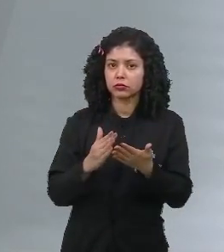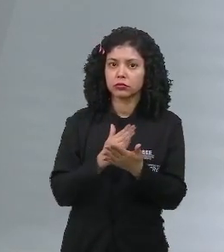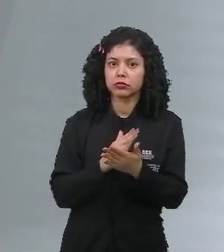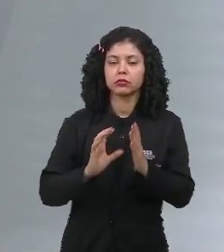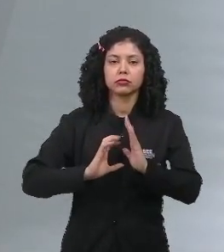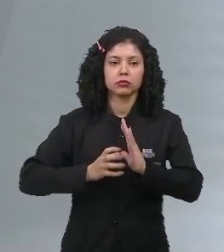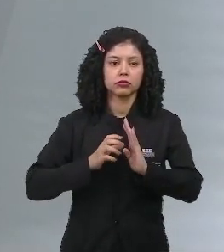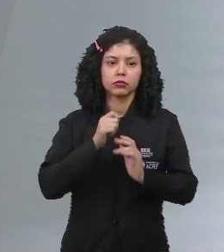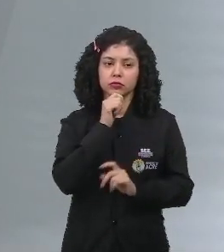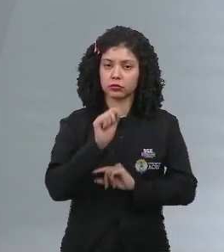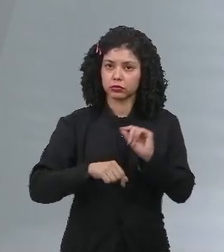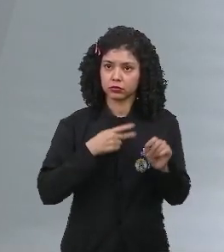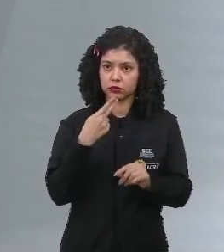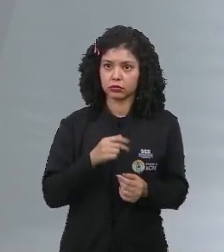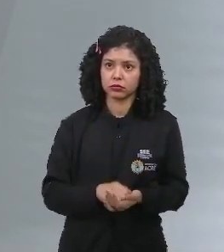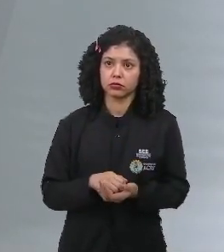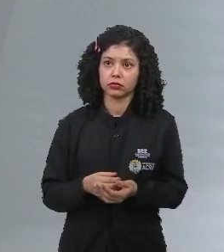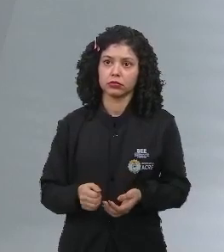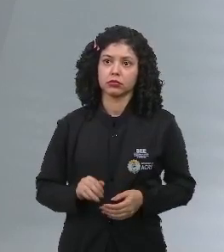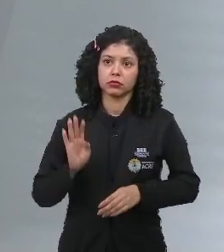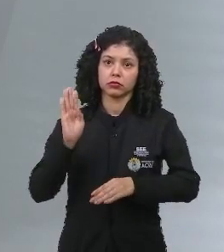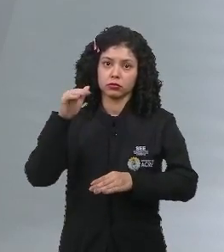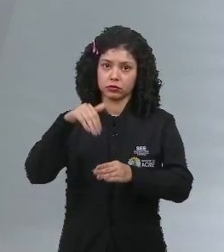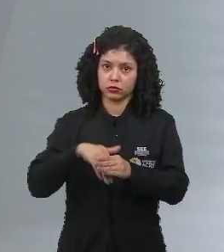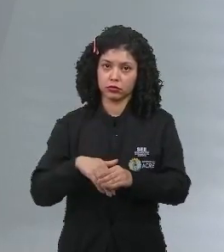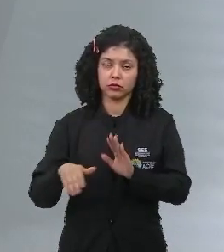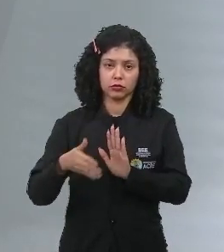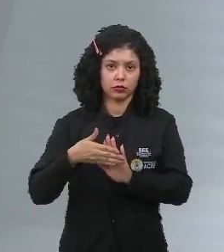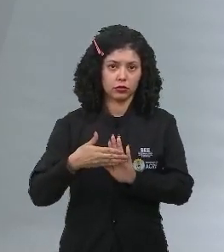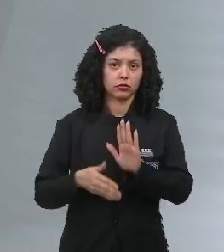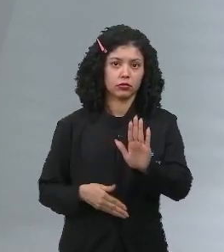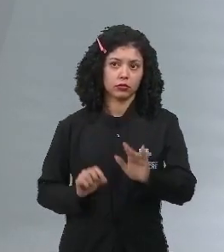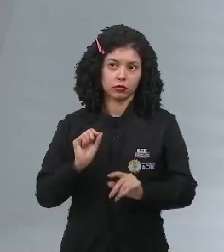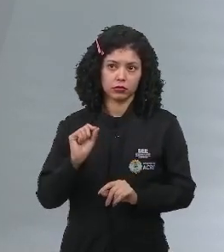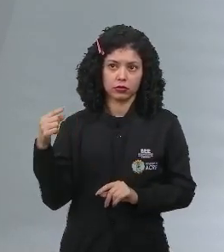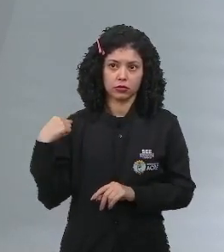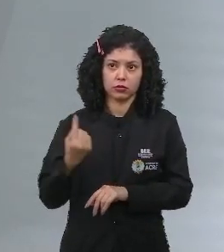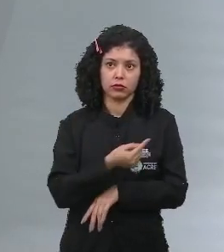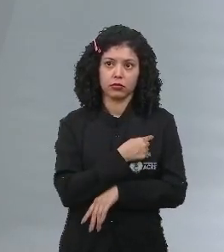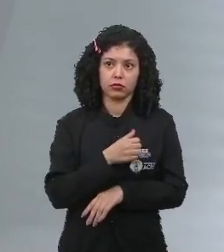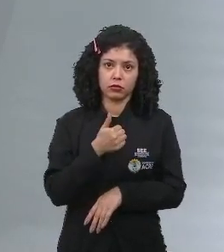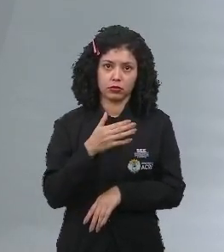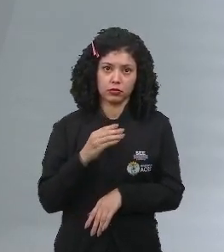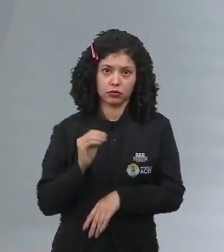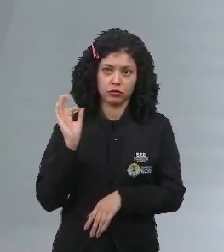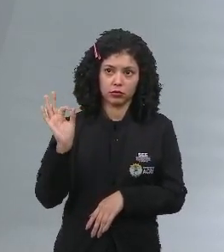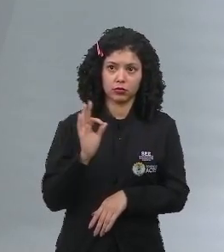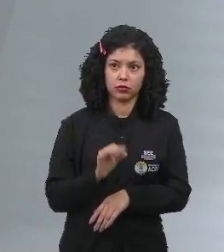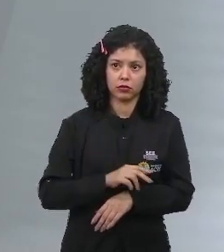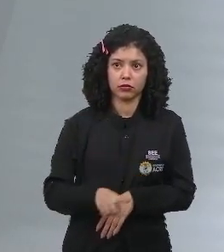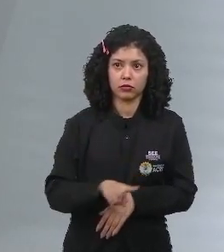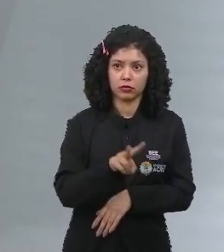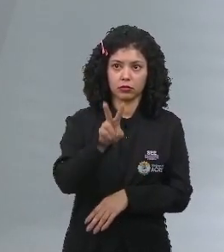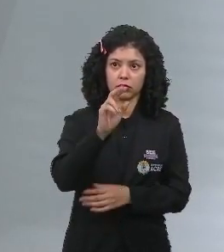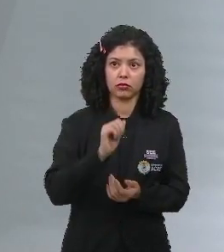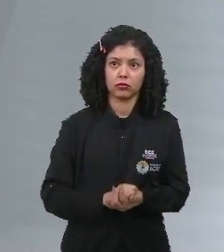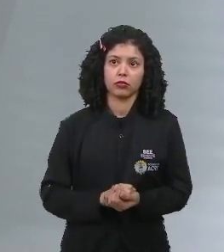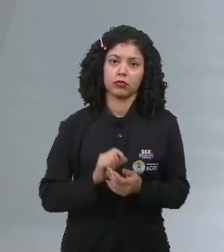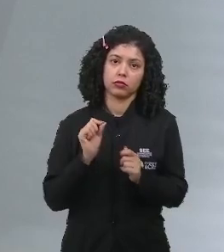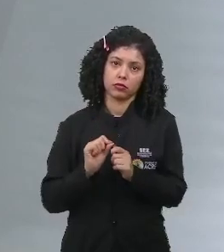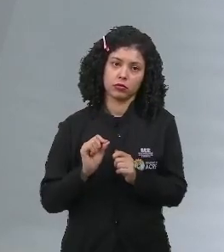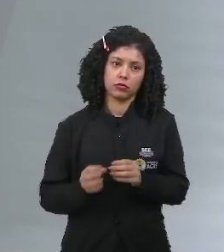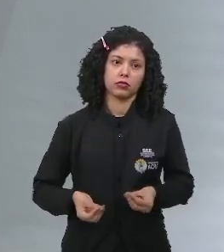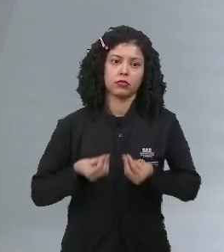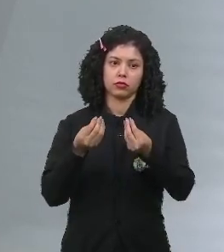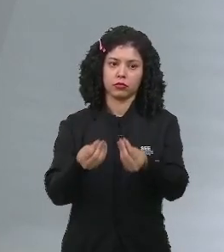parlamentares dizem nós vamos votar na tua proposta contanto que a gente fique com 10% do valor que vai ser